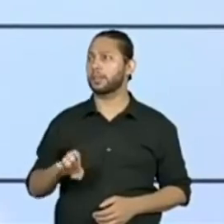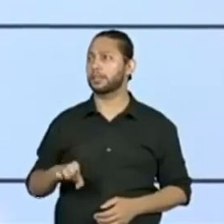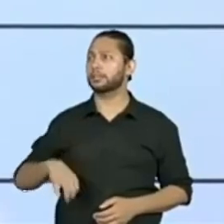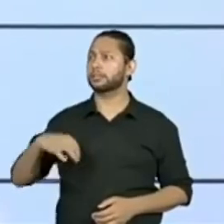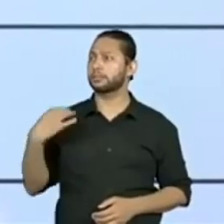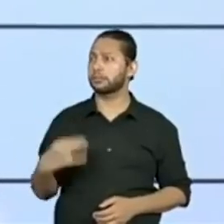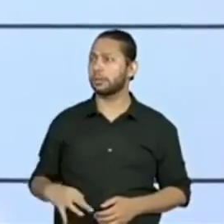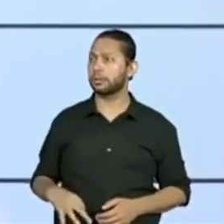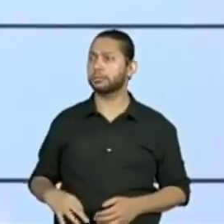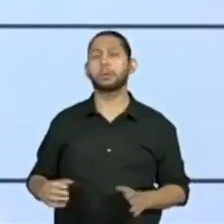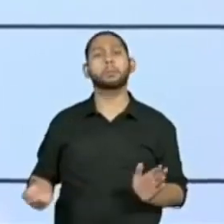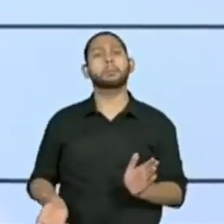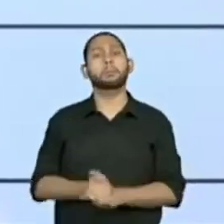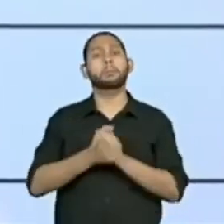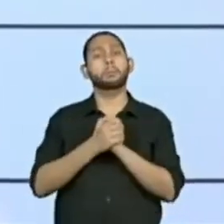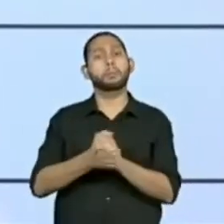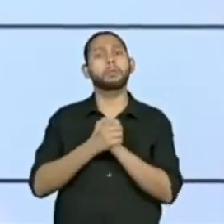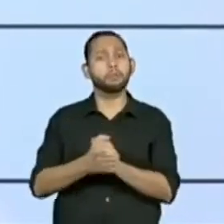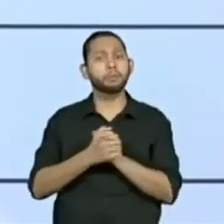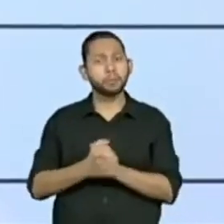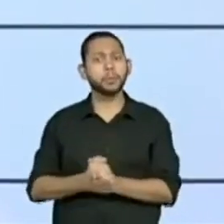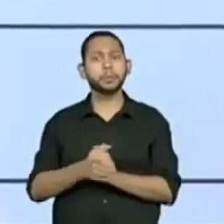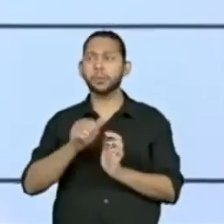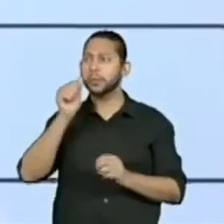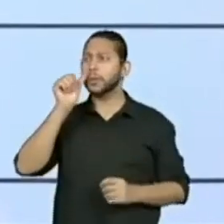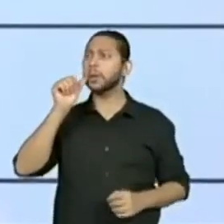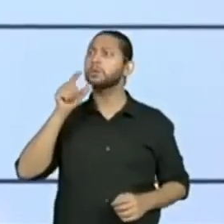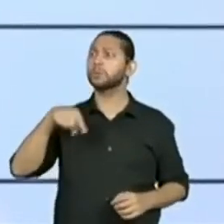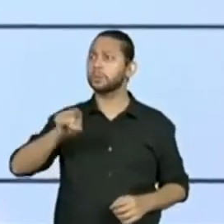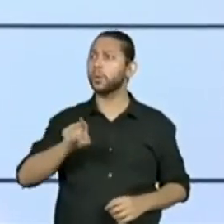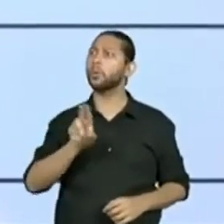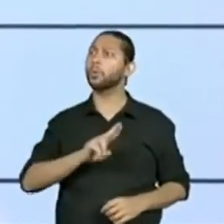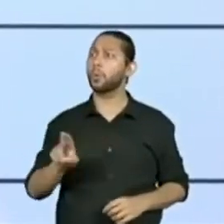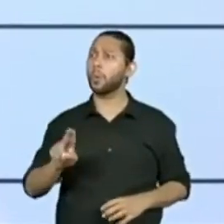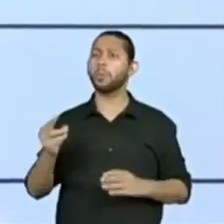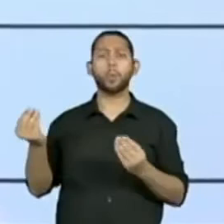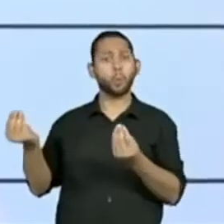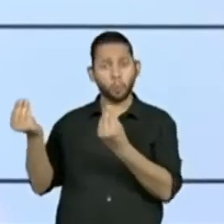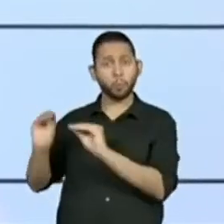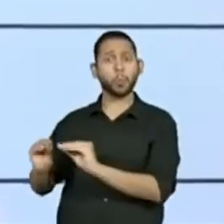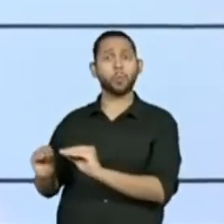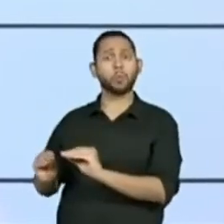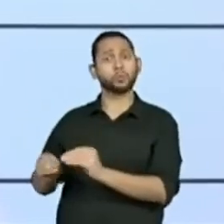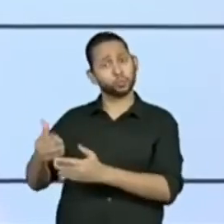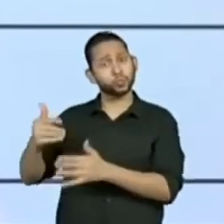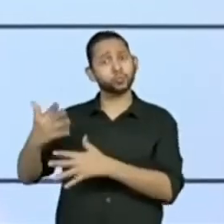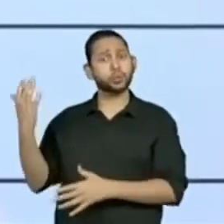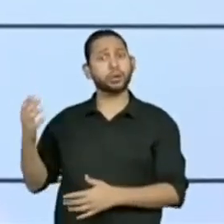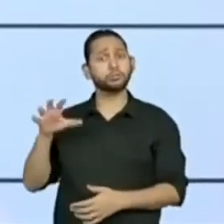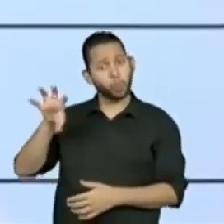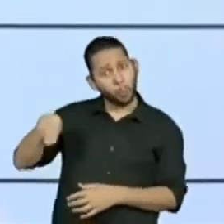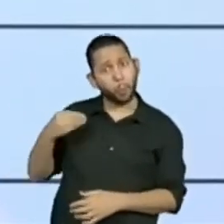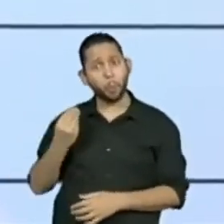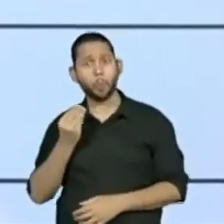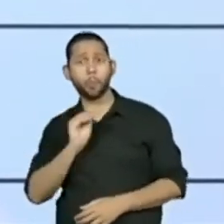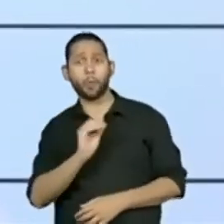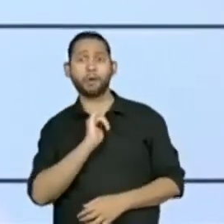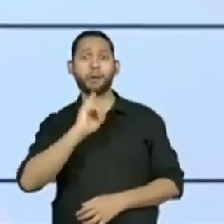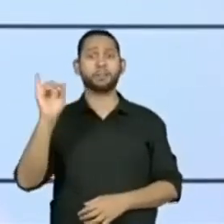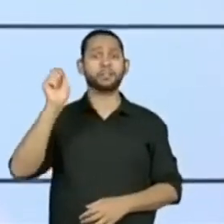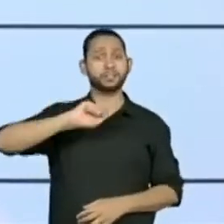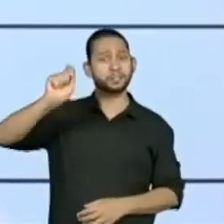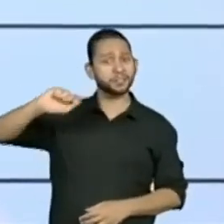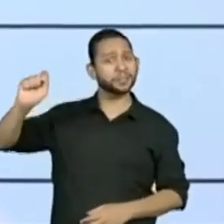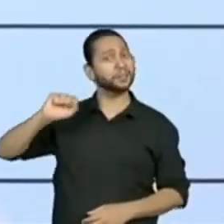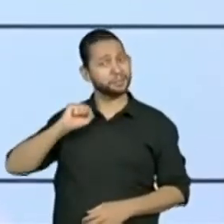pessoal. E tragam as contribuições, põe o nome do aluno aqui, que é a opção que chegar aqui com o nome do aluno, eu já digo e coloco o registro na lousa.